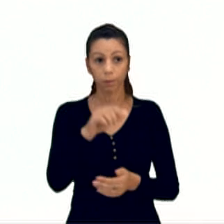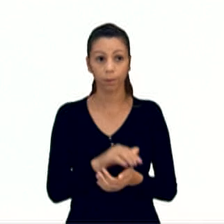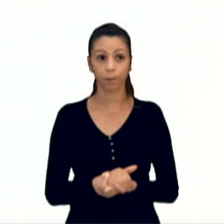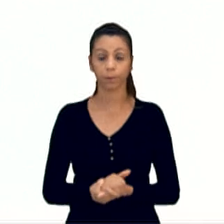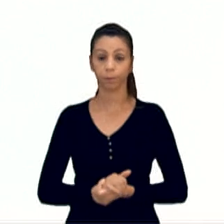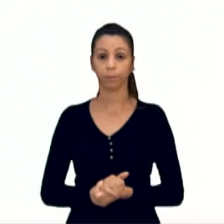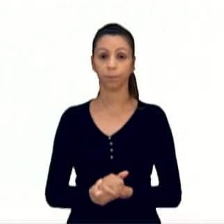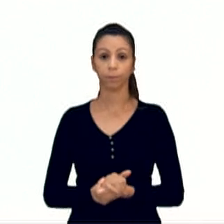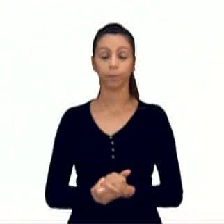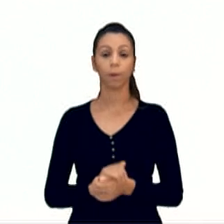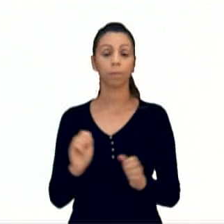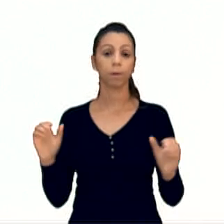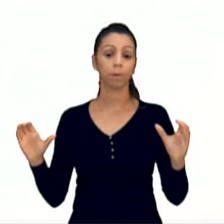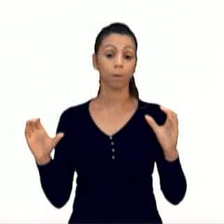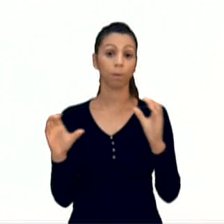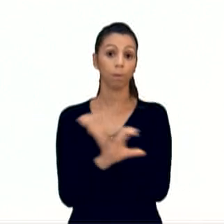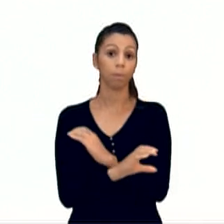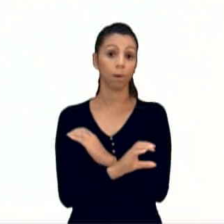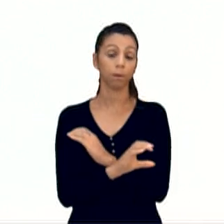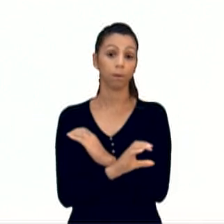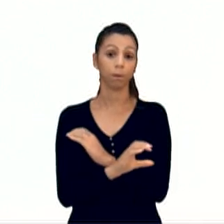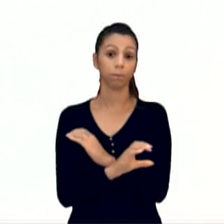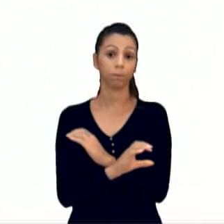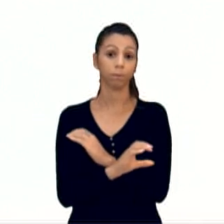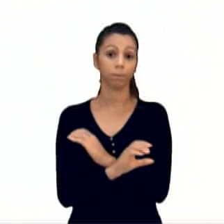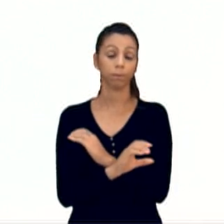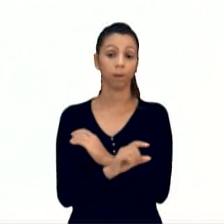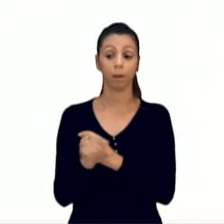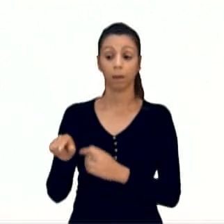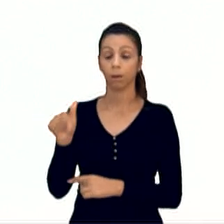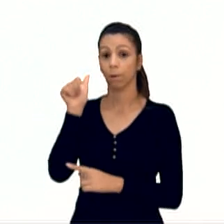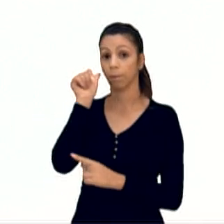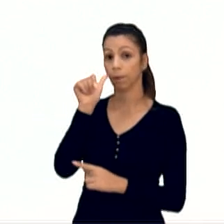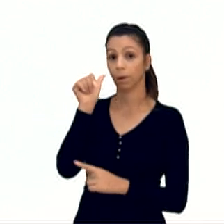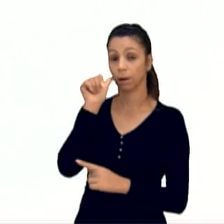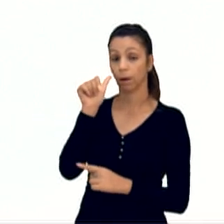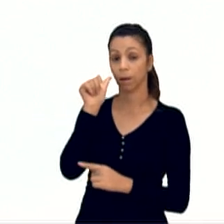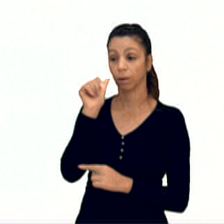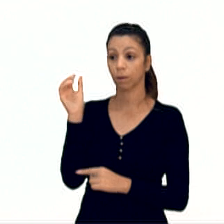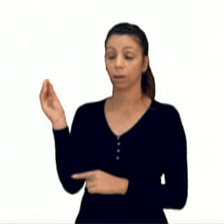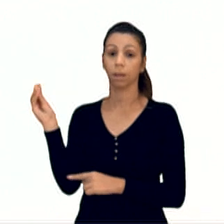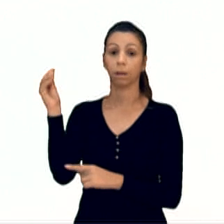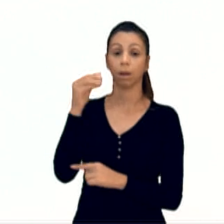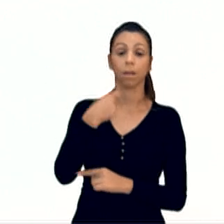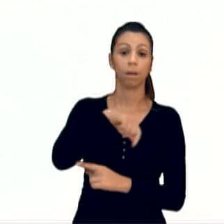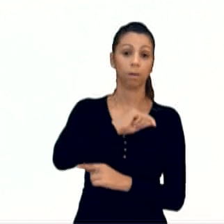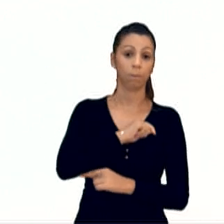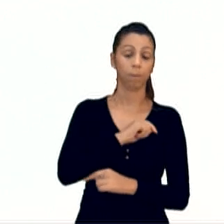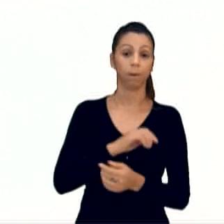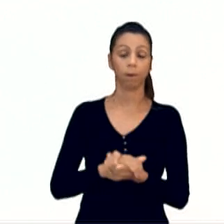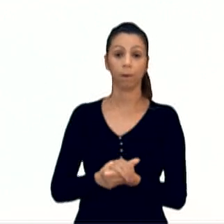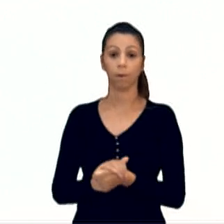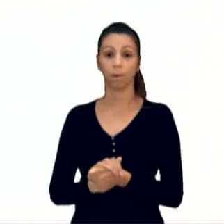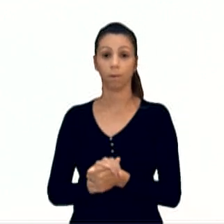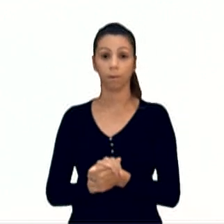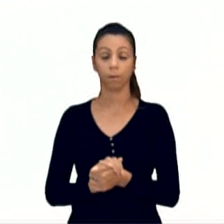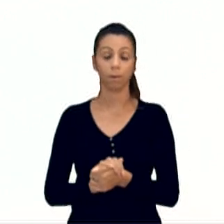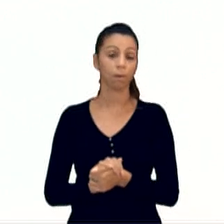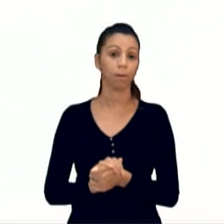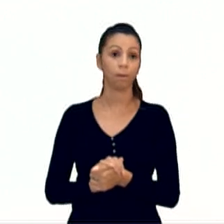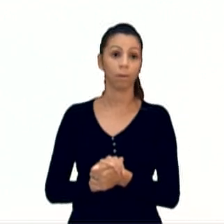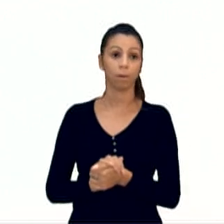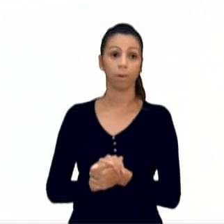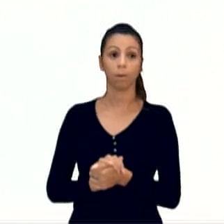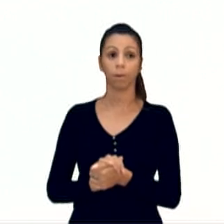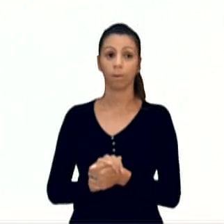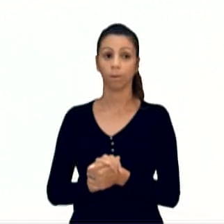is the girl comes from Spain. Essa é uma garota que veio da Espanha. Esse que nós vamos usar ali se